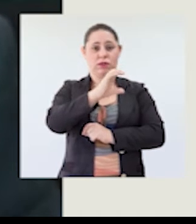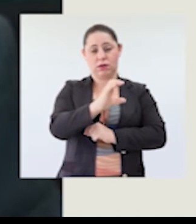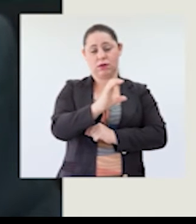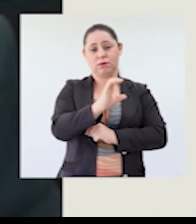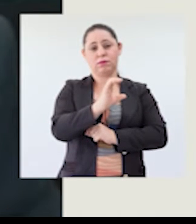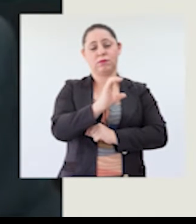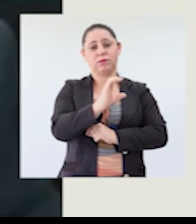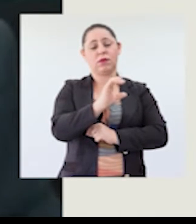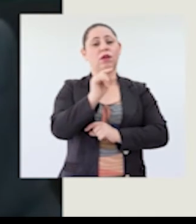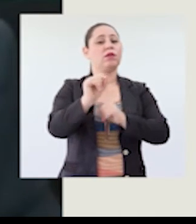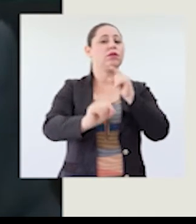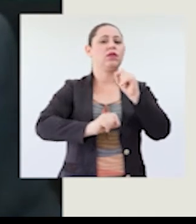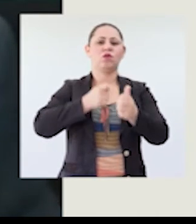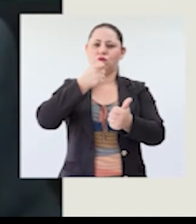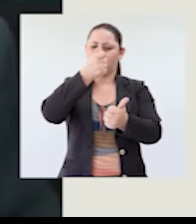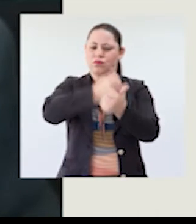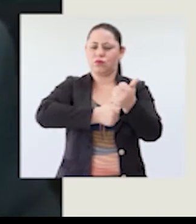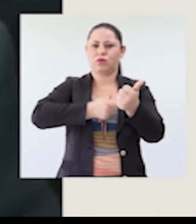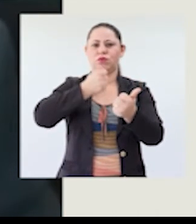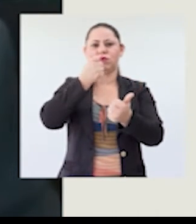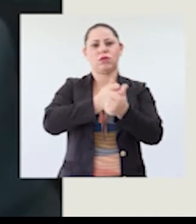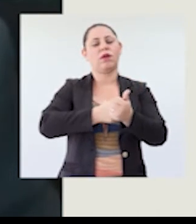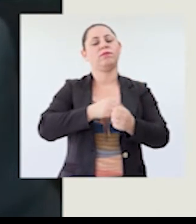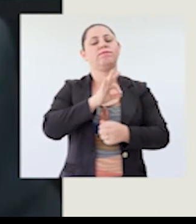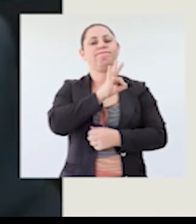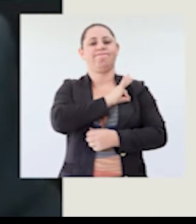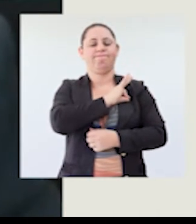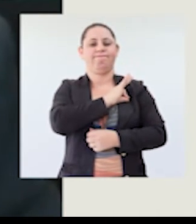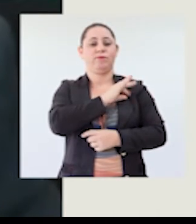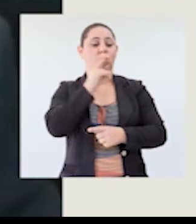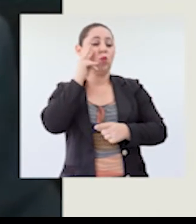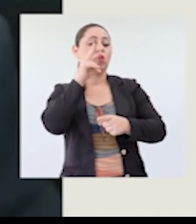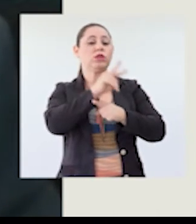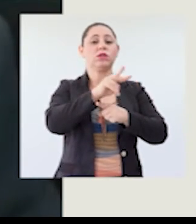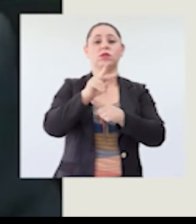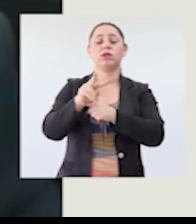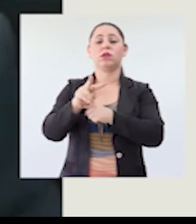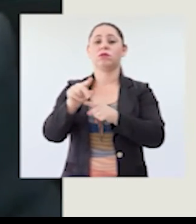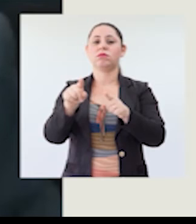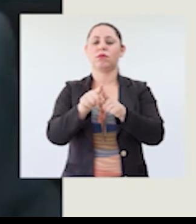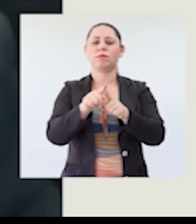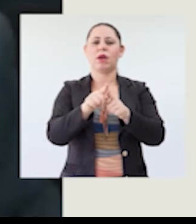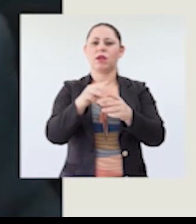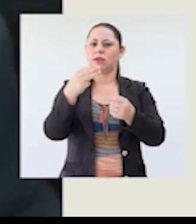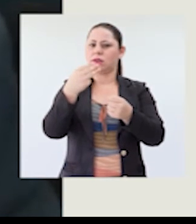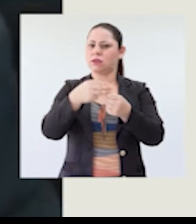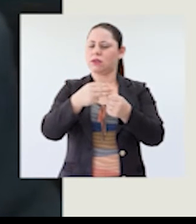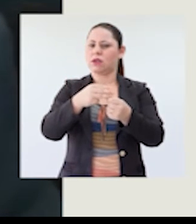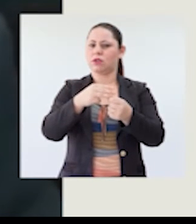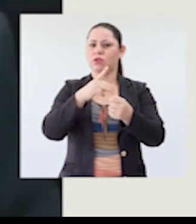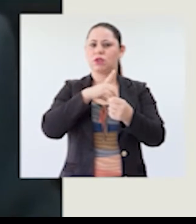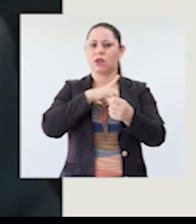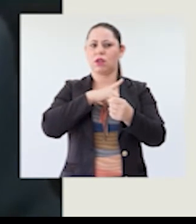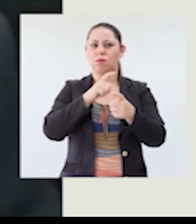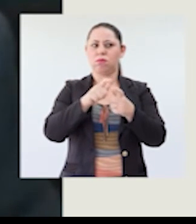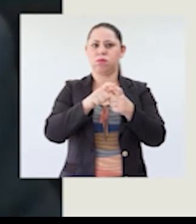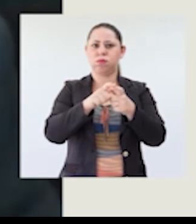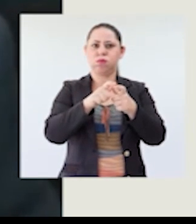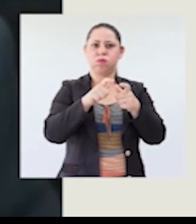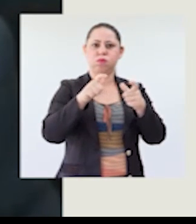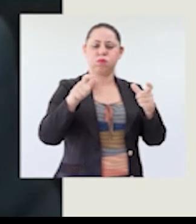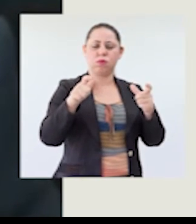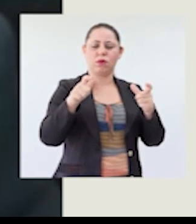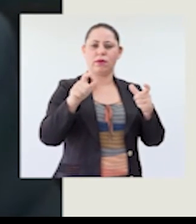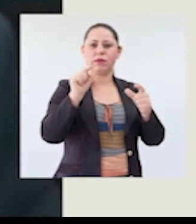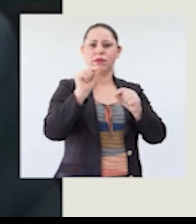civis para reforçar esse policiamento. Fora isso, Naqueles municípios, conforme eu disse, a grande